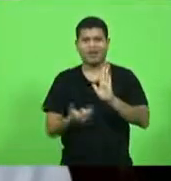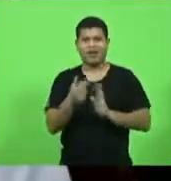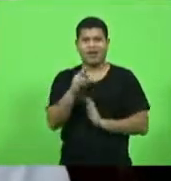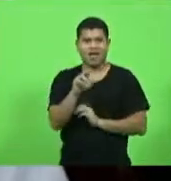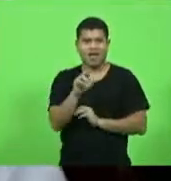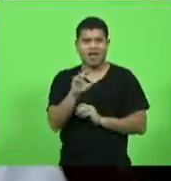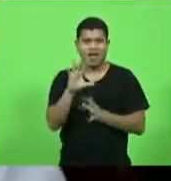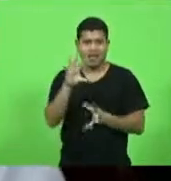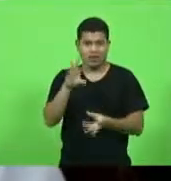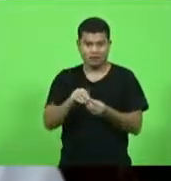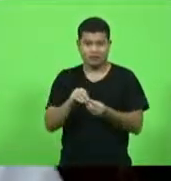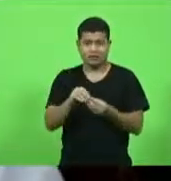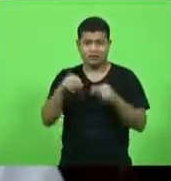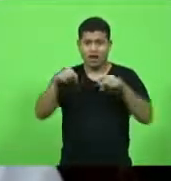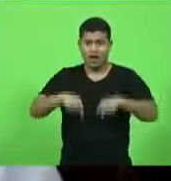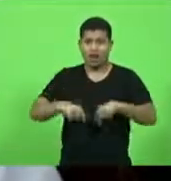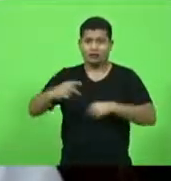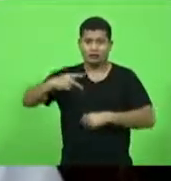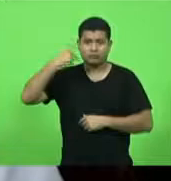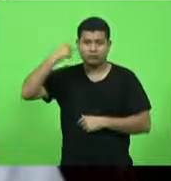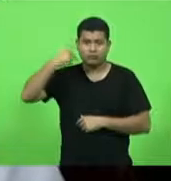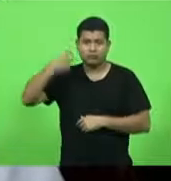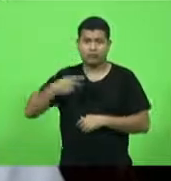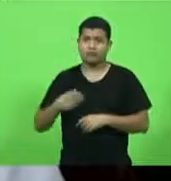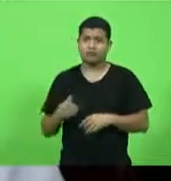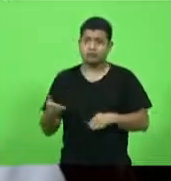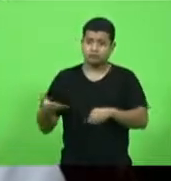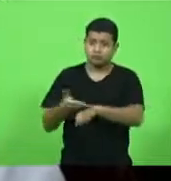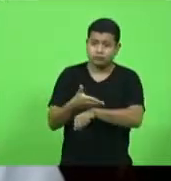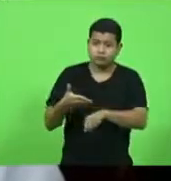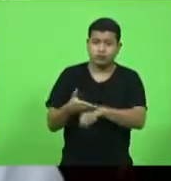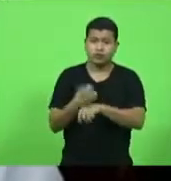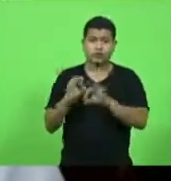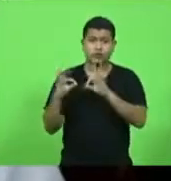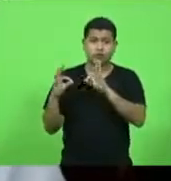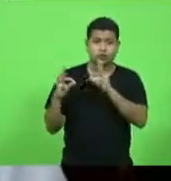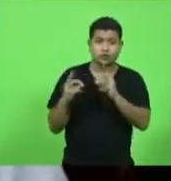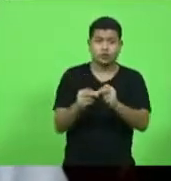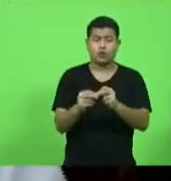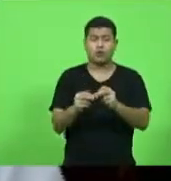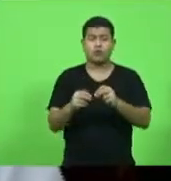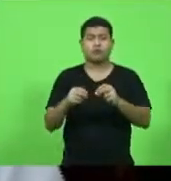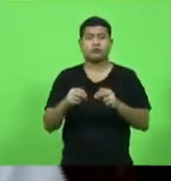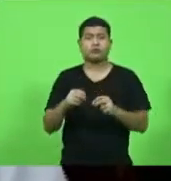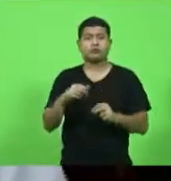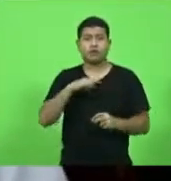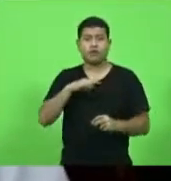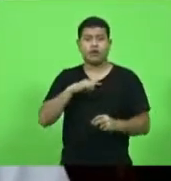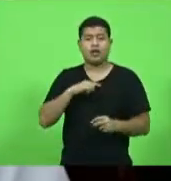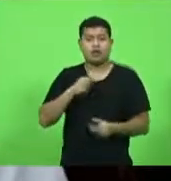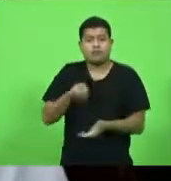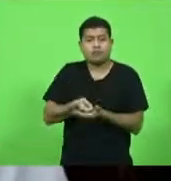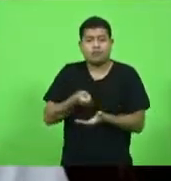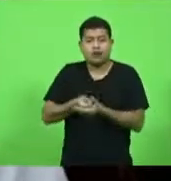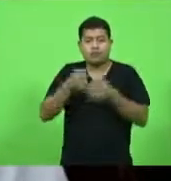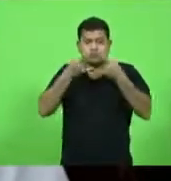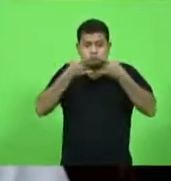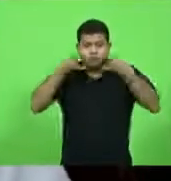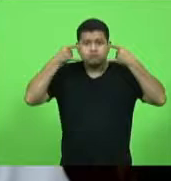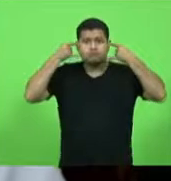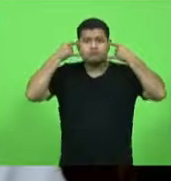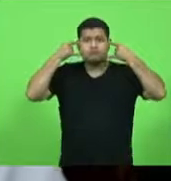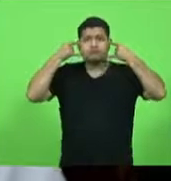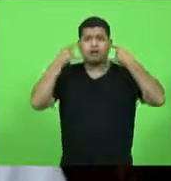nas sessões, quando participassem das sessões, todos fossem obrigados a usar máscara de